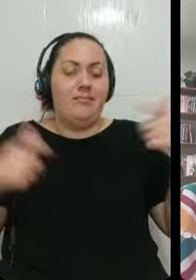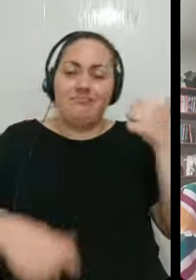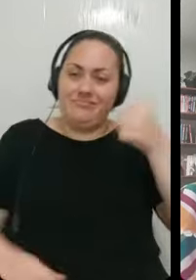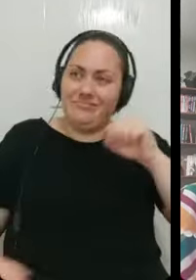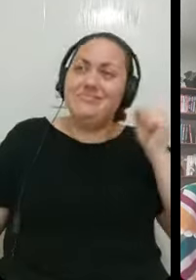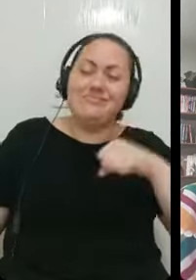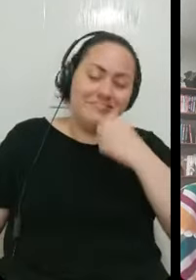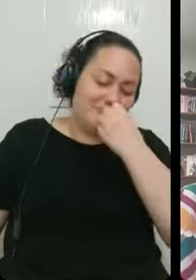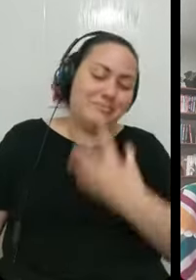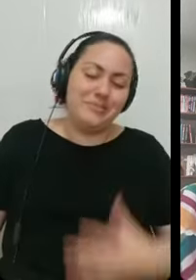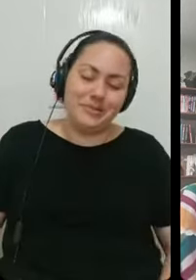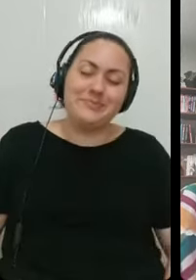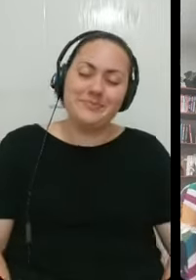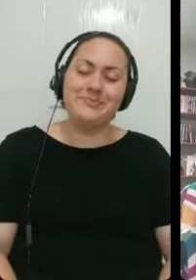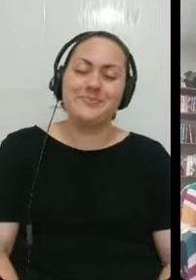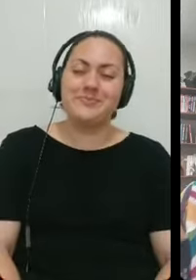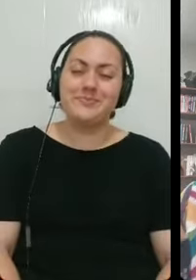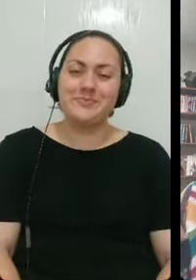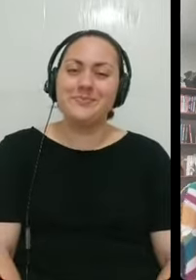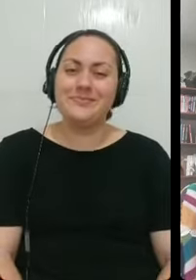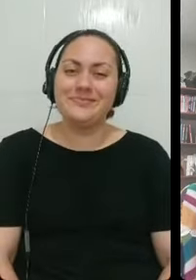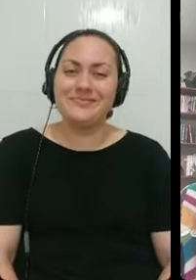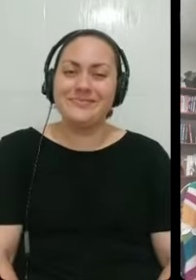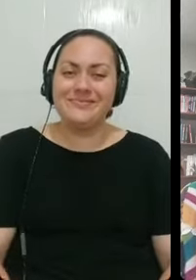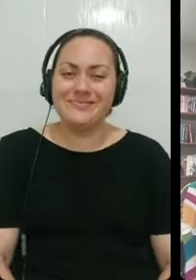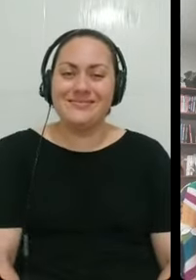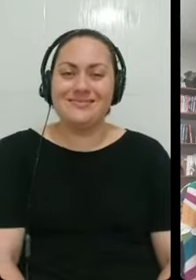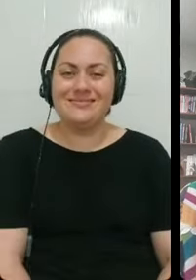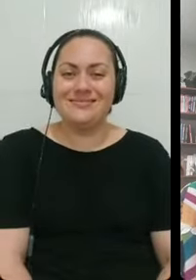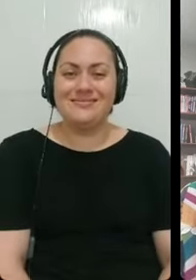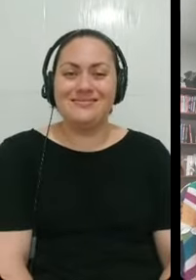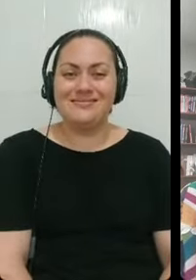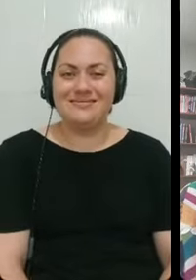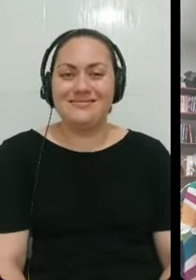Essa troca Muito bom. faz crescer. Acho que